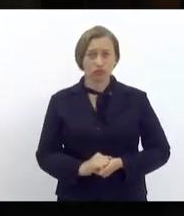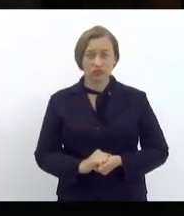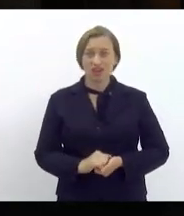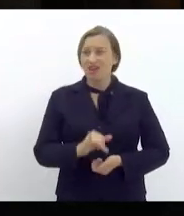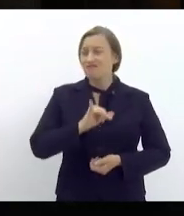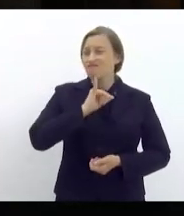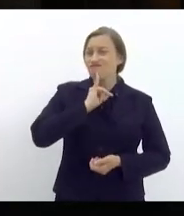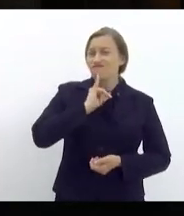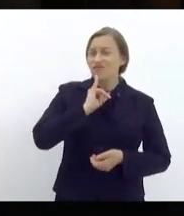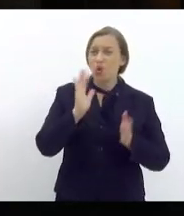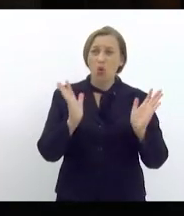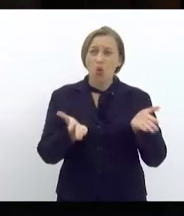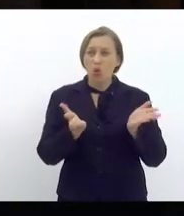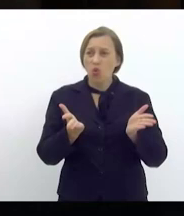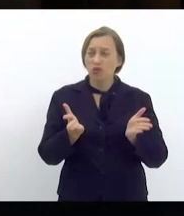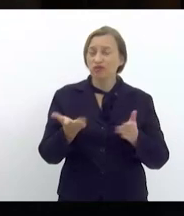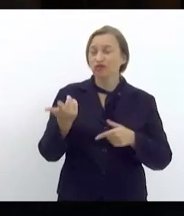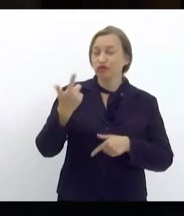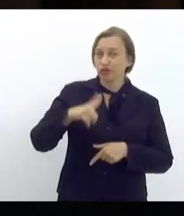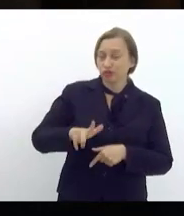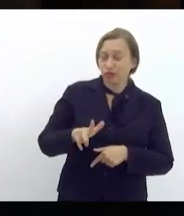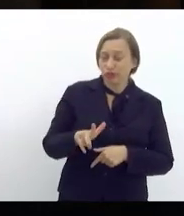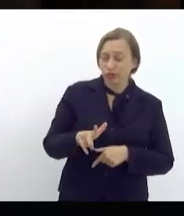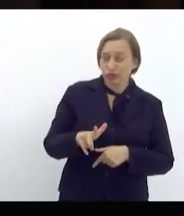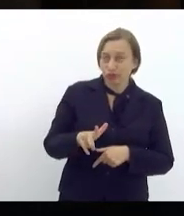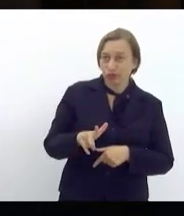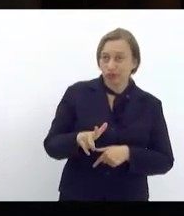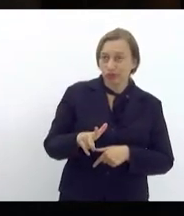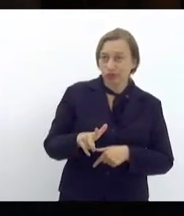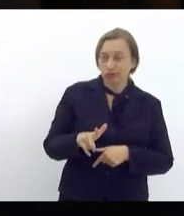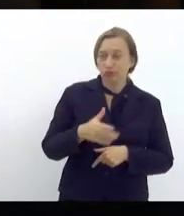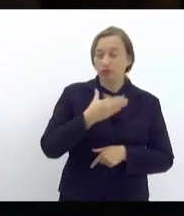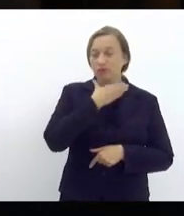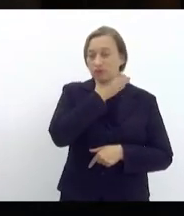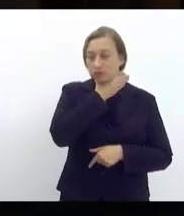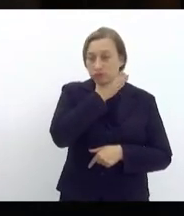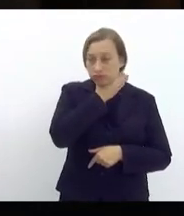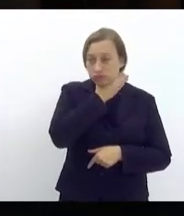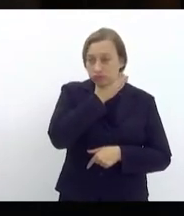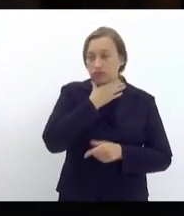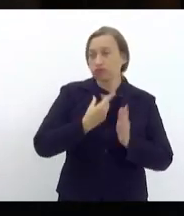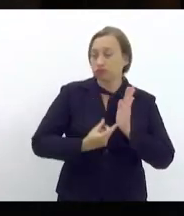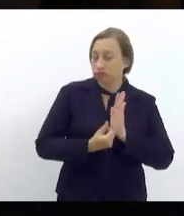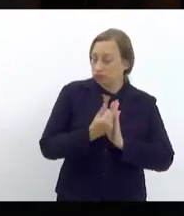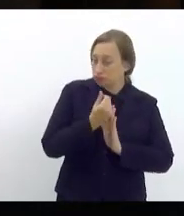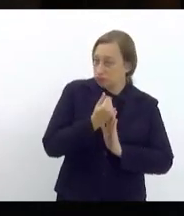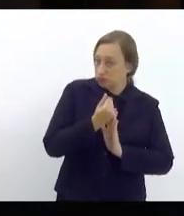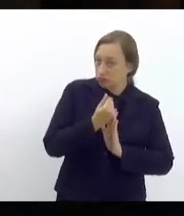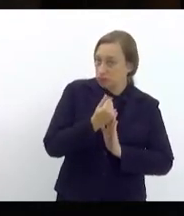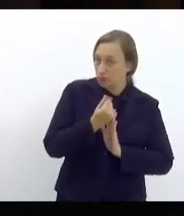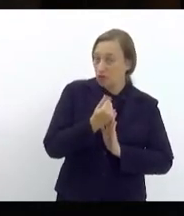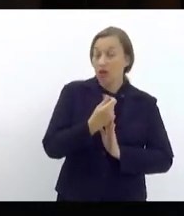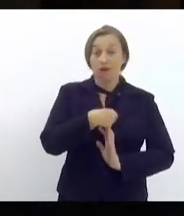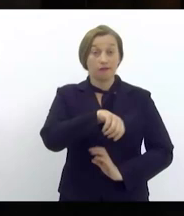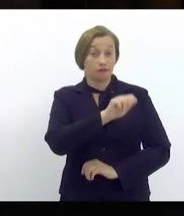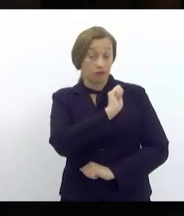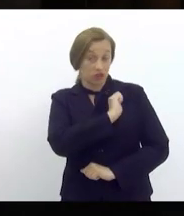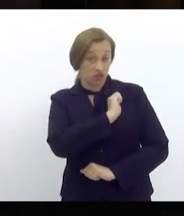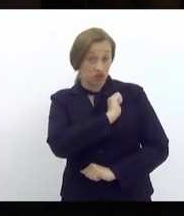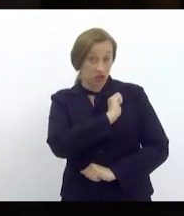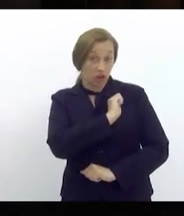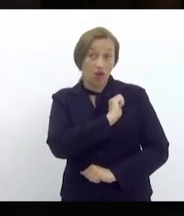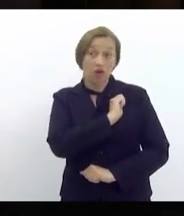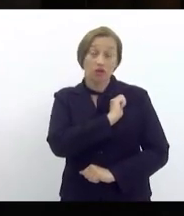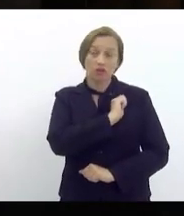infelizmente hoje vive novamente mais uma crise orçamentária mais uma crise fiscal mais uma